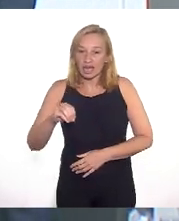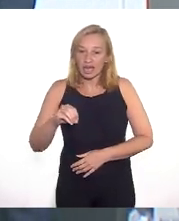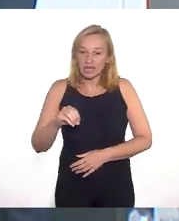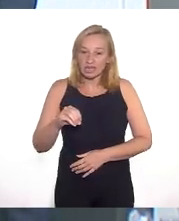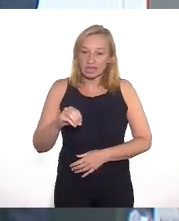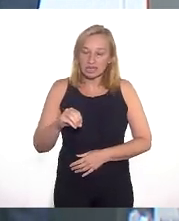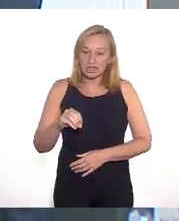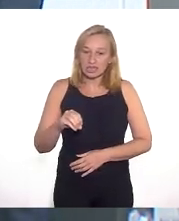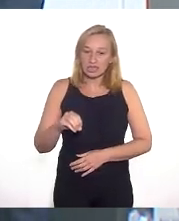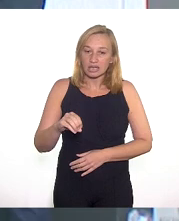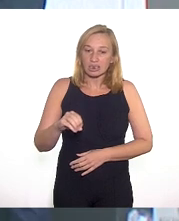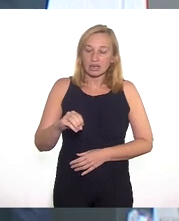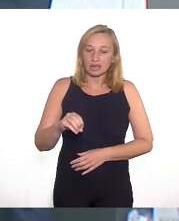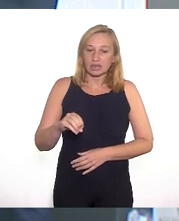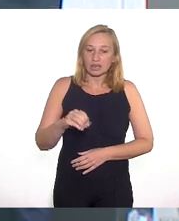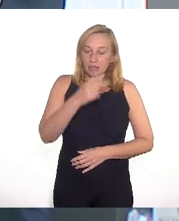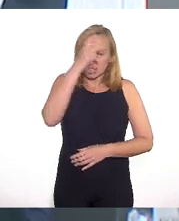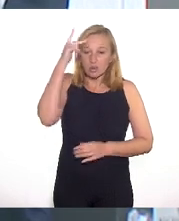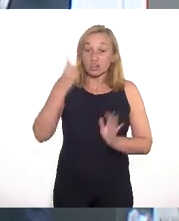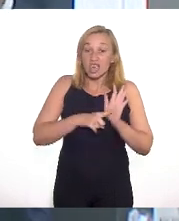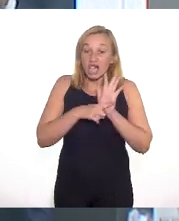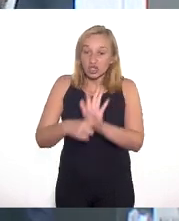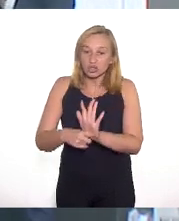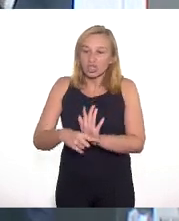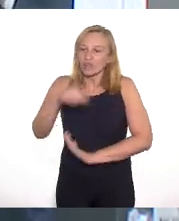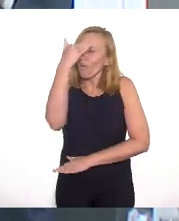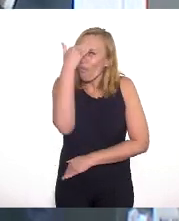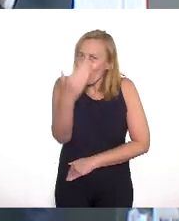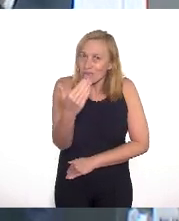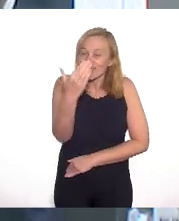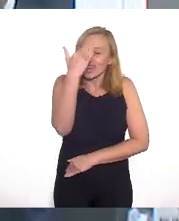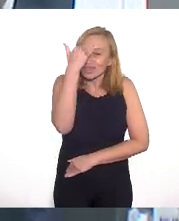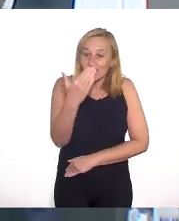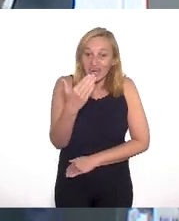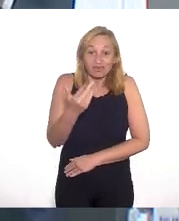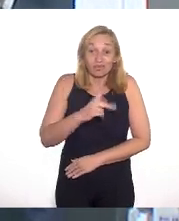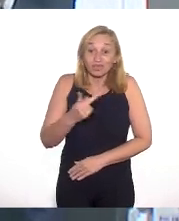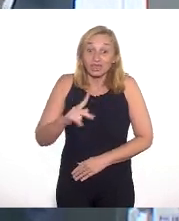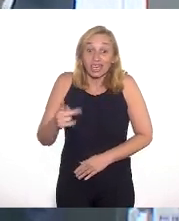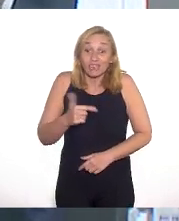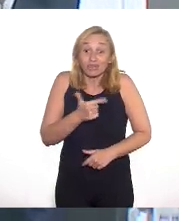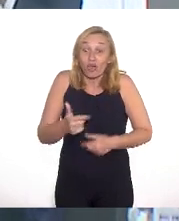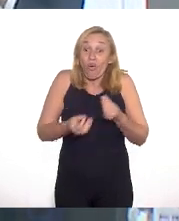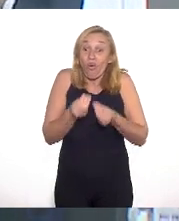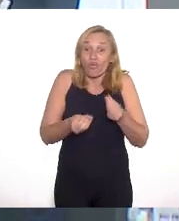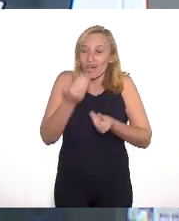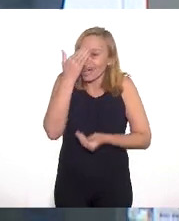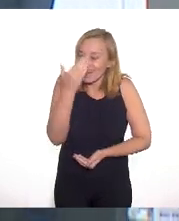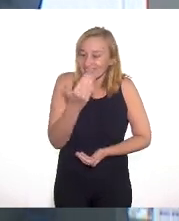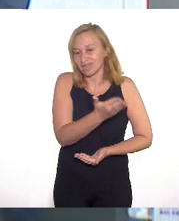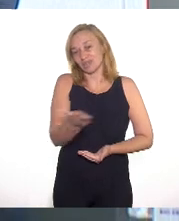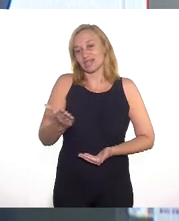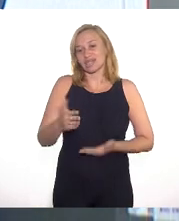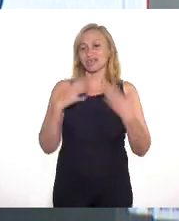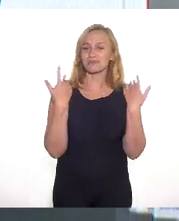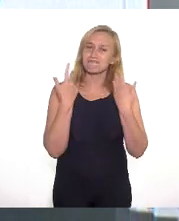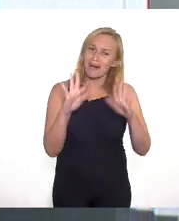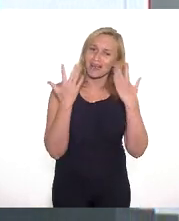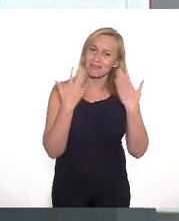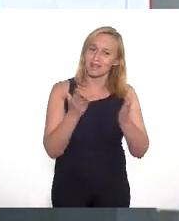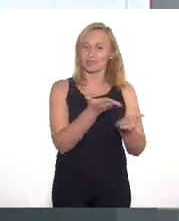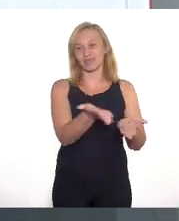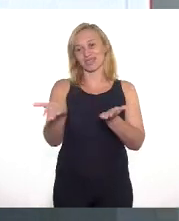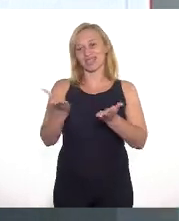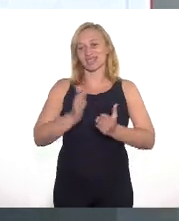de escola de samba ajudando. Muito obrigado, a gente não tem palavra para agradecer as nossas escolas de samba. Queria uma salva de palmas para